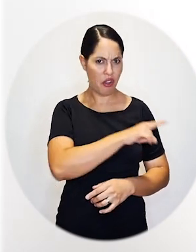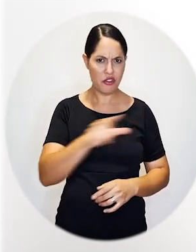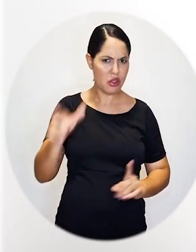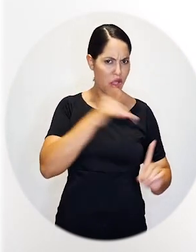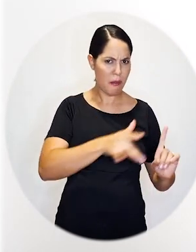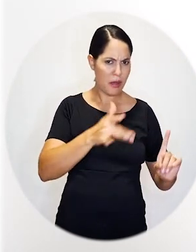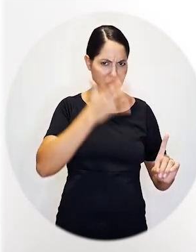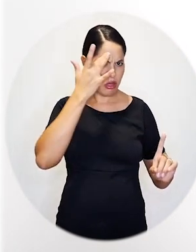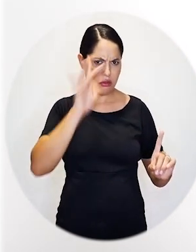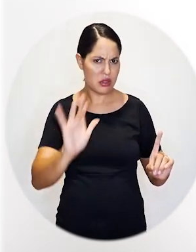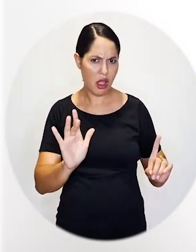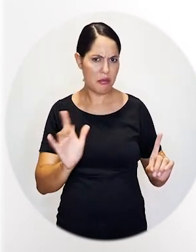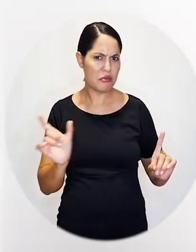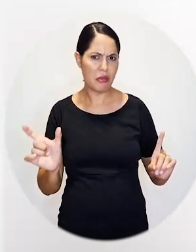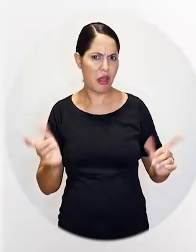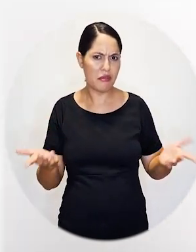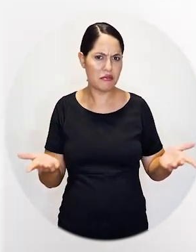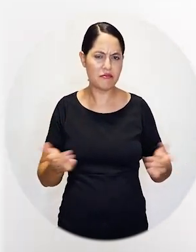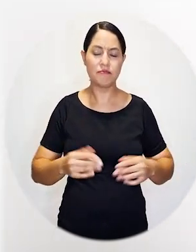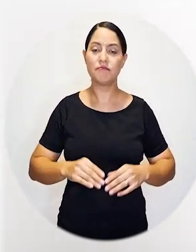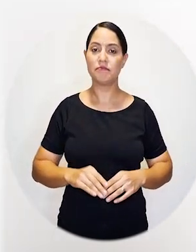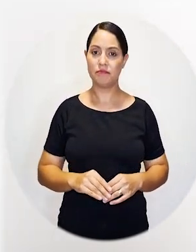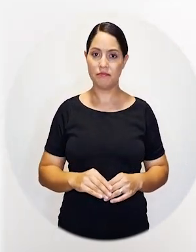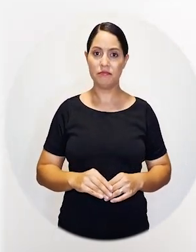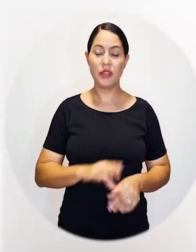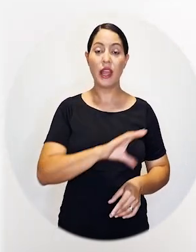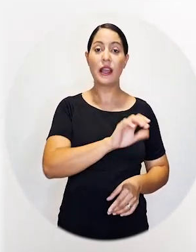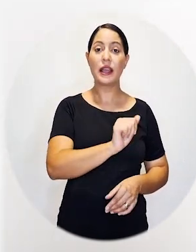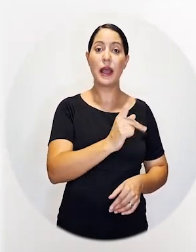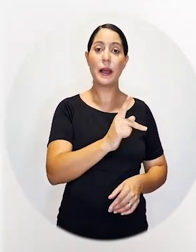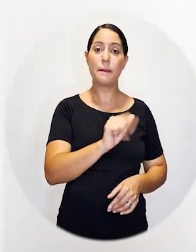sabe o que é capacitismo?